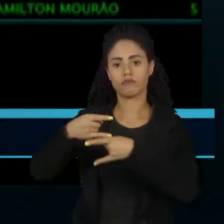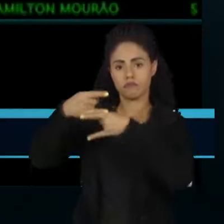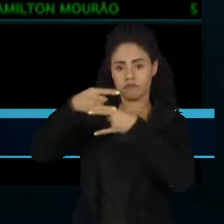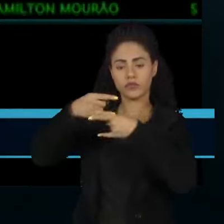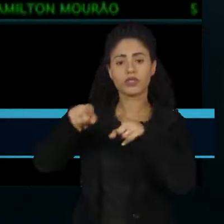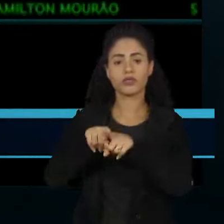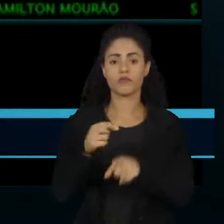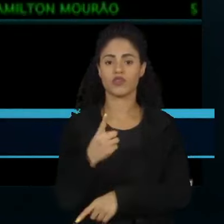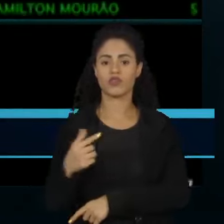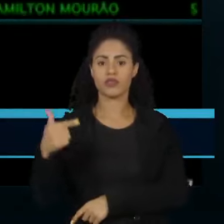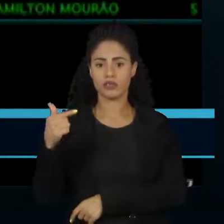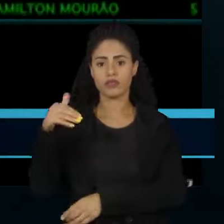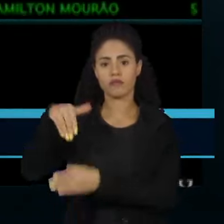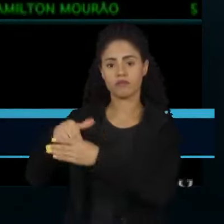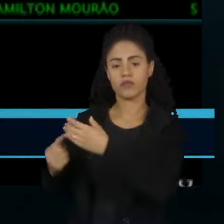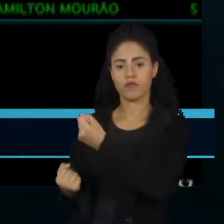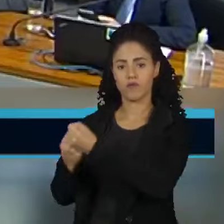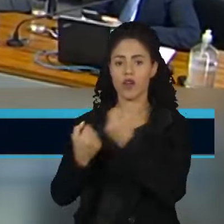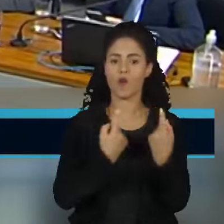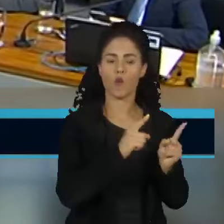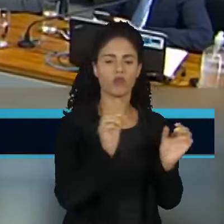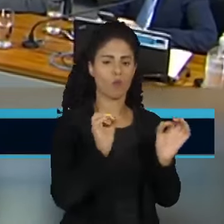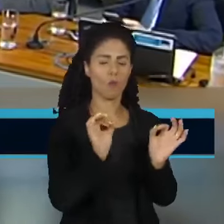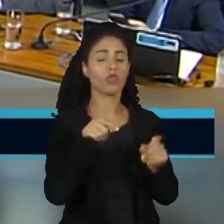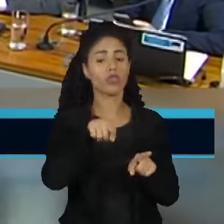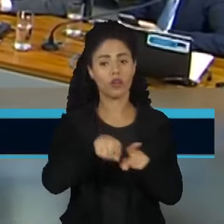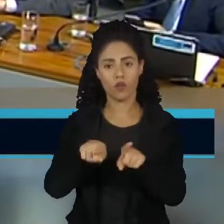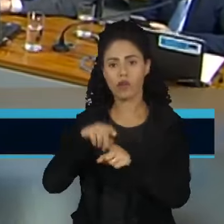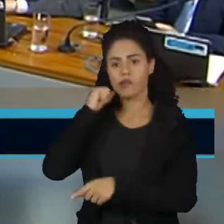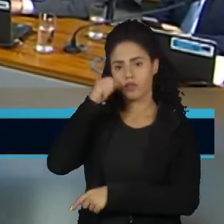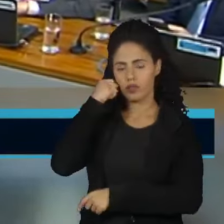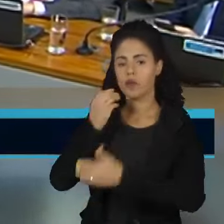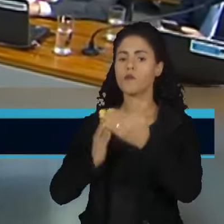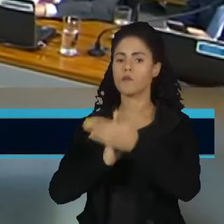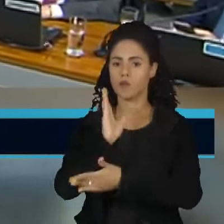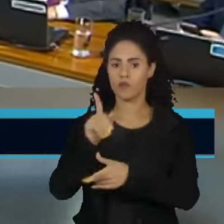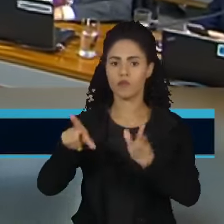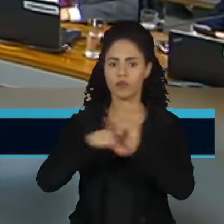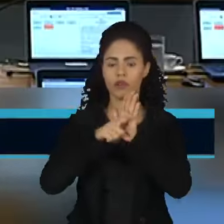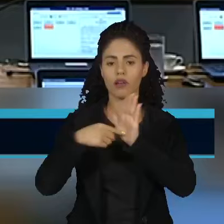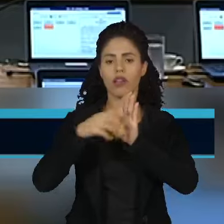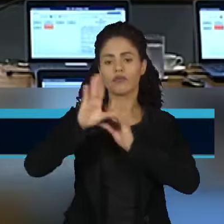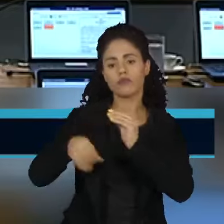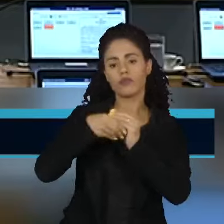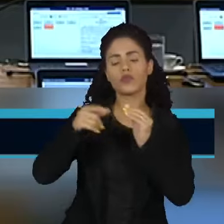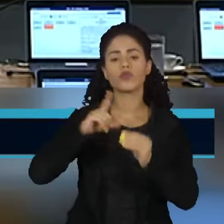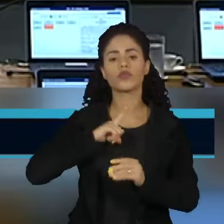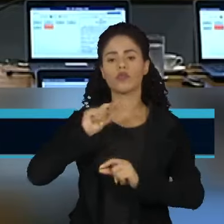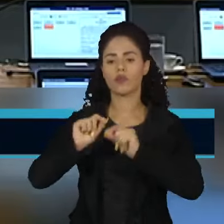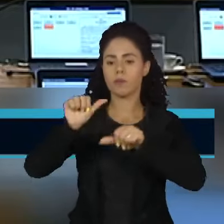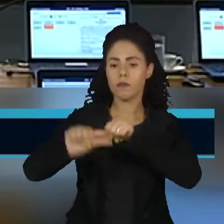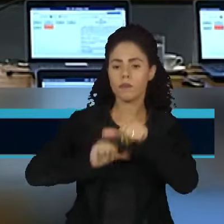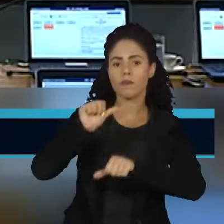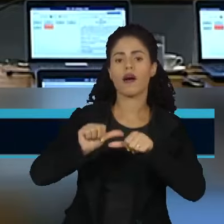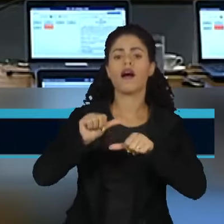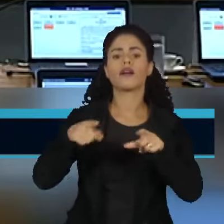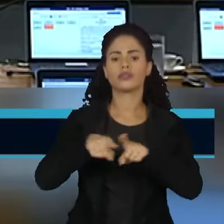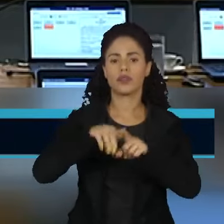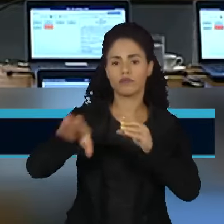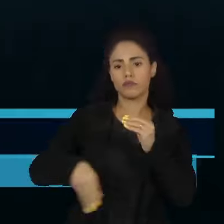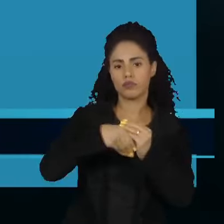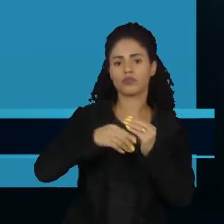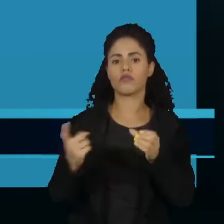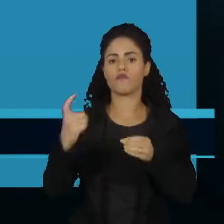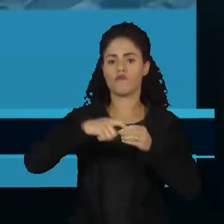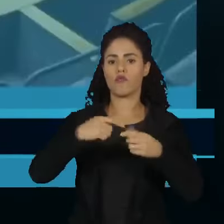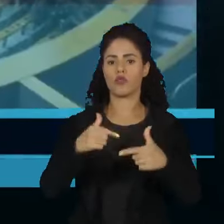Por 17 votos a favor e nenhum contra, os senadores aprovaram um projeto de lei complementar que altera a lei da